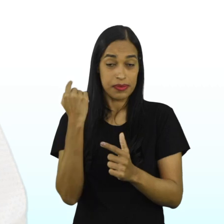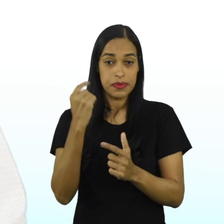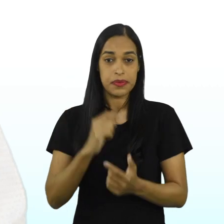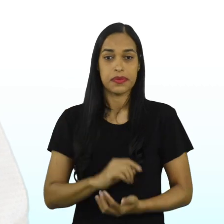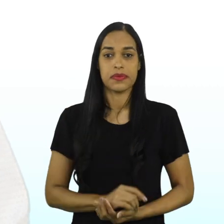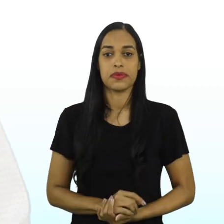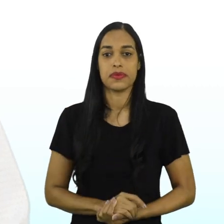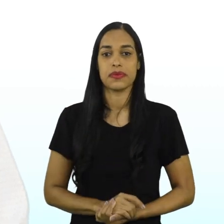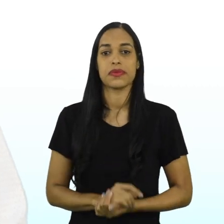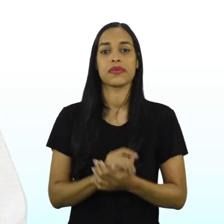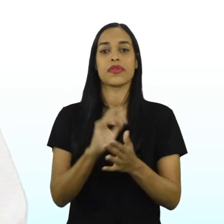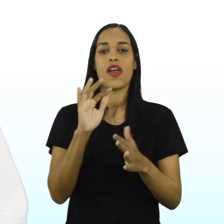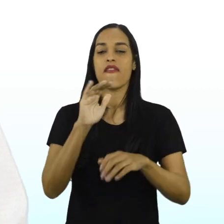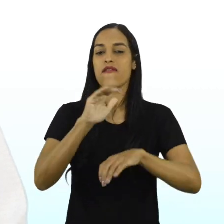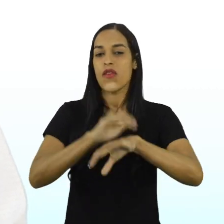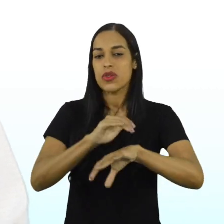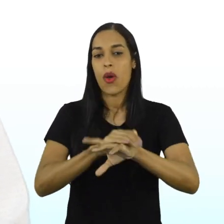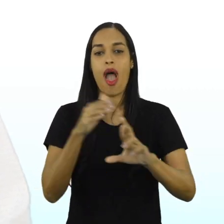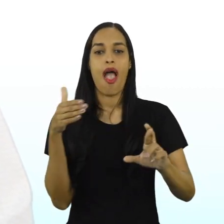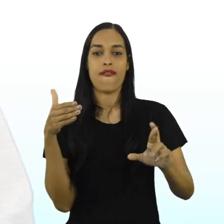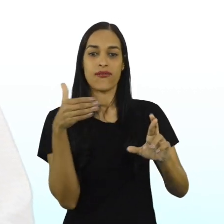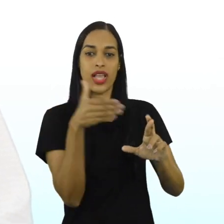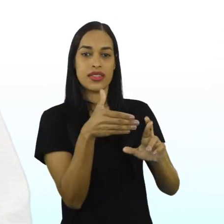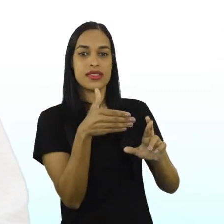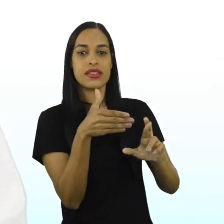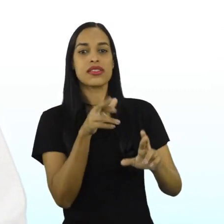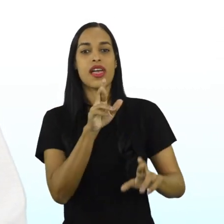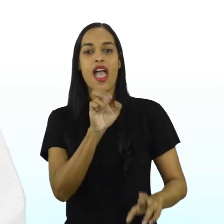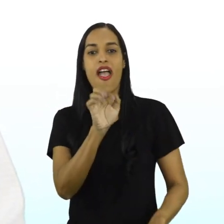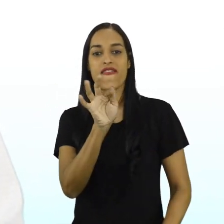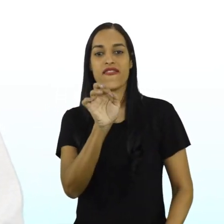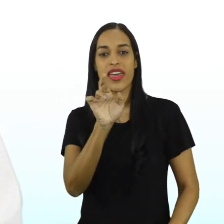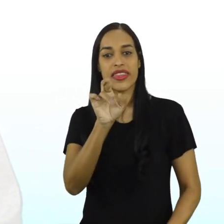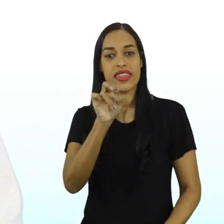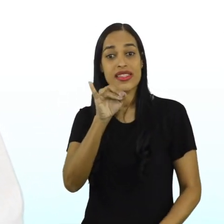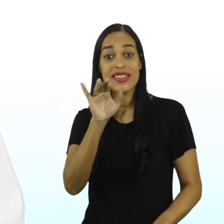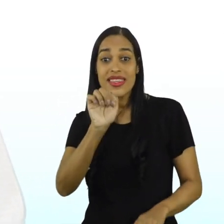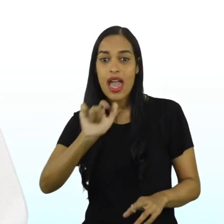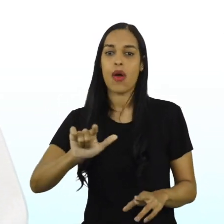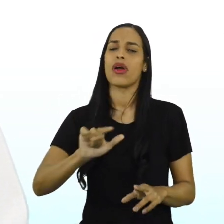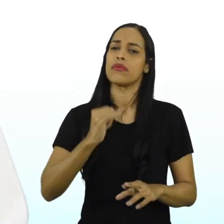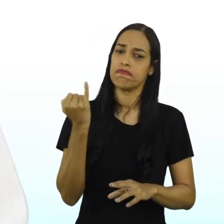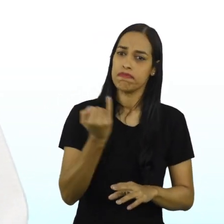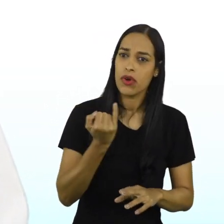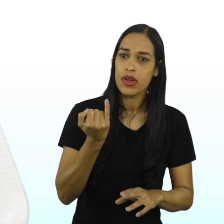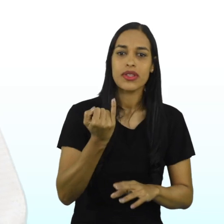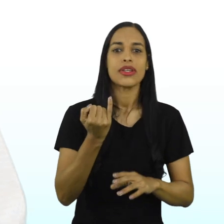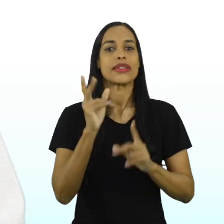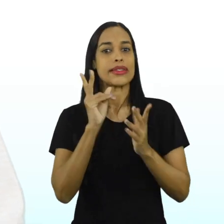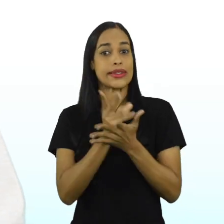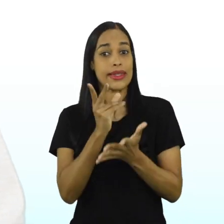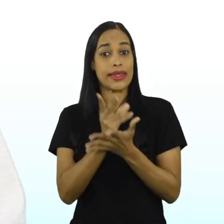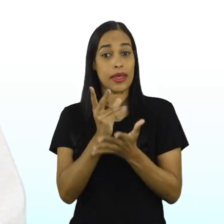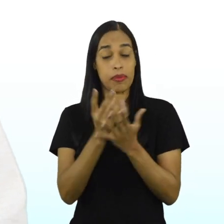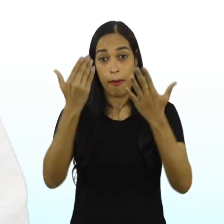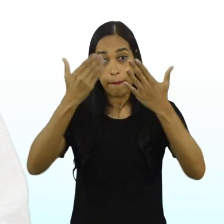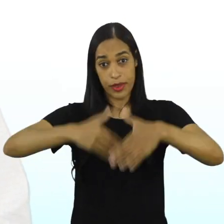falamos da função referencial, uma função muito importante e que aparece muito na prova do Enem.